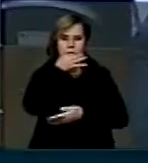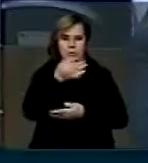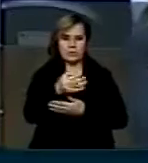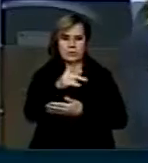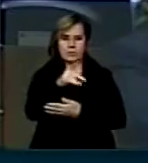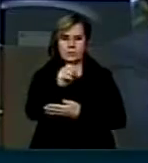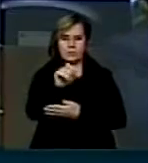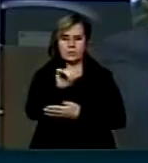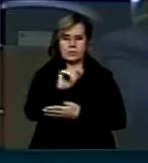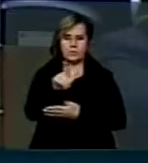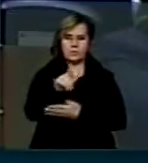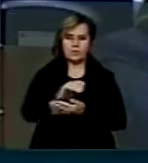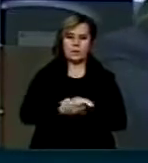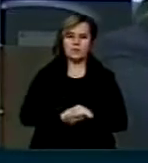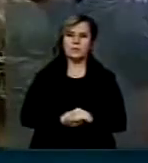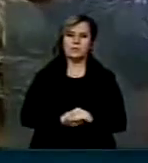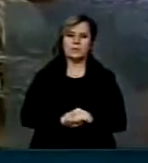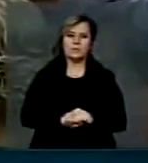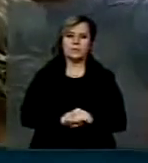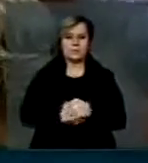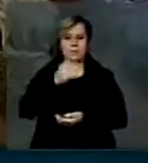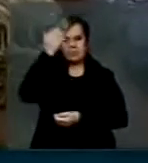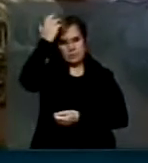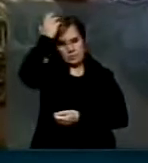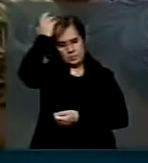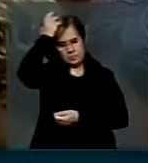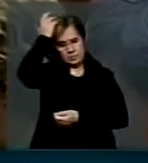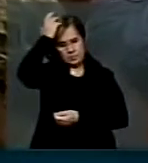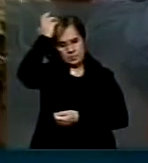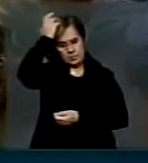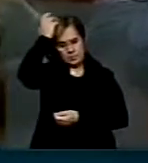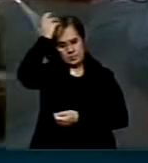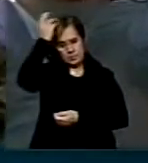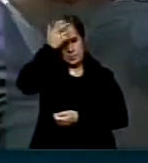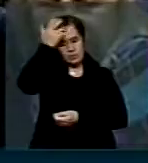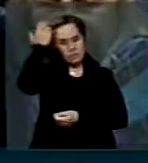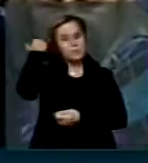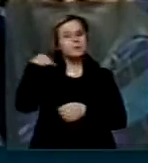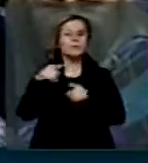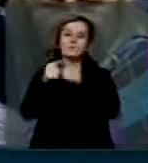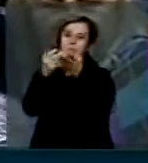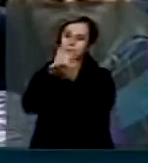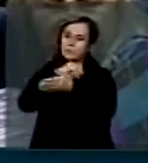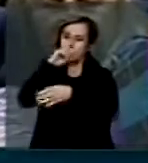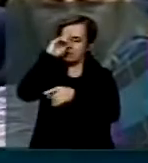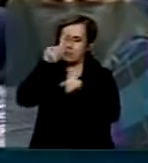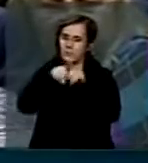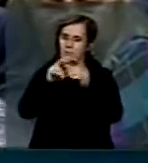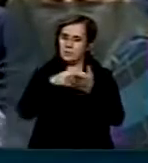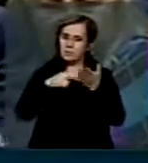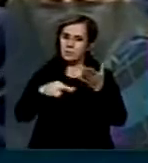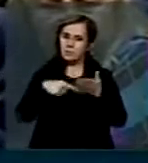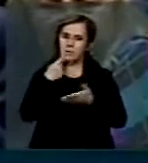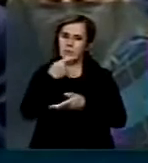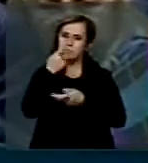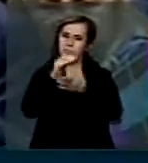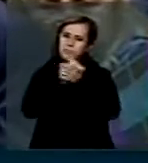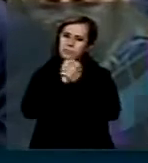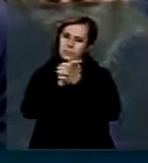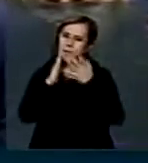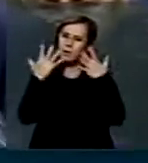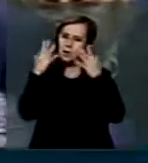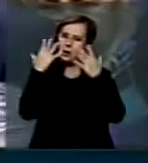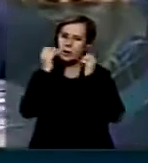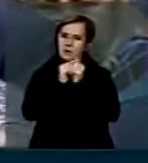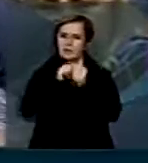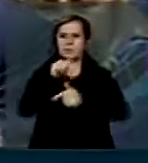como orienta. O pessoal, senhor levar presidente. A Vossa Excelência da Vizinha Casa e ao relator Paulo Teixeira as nossas palavras de homenagem, de